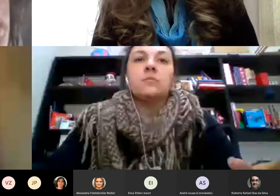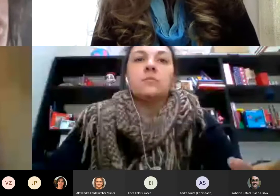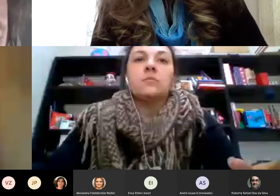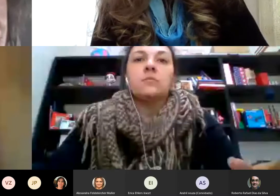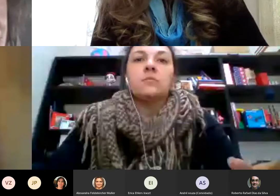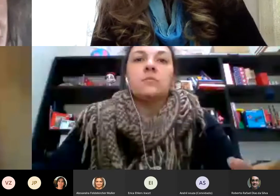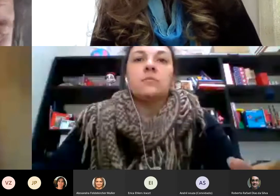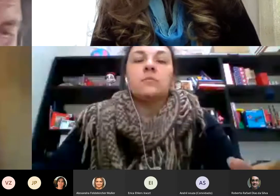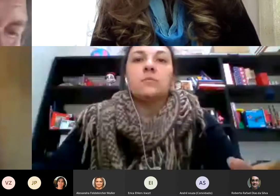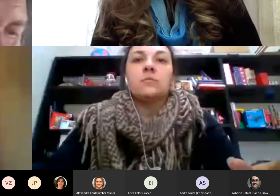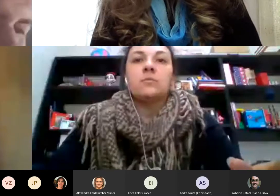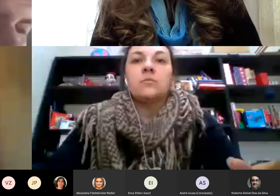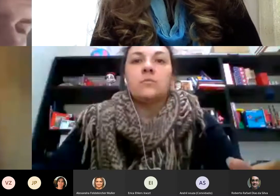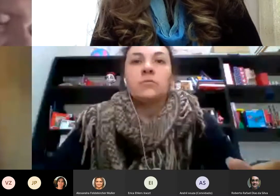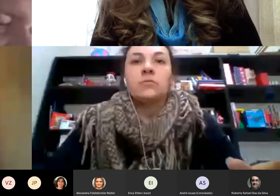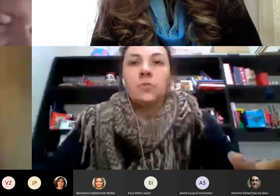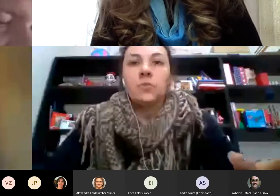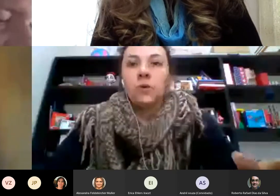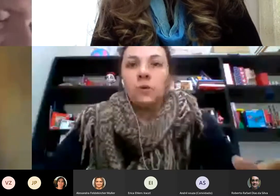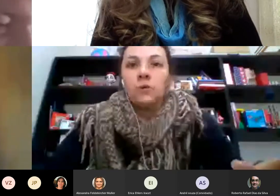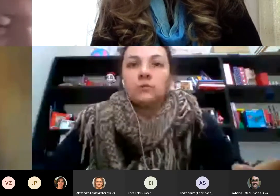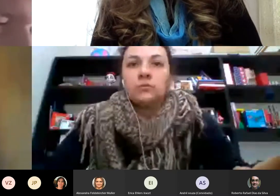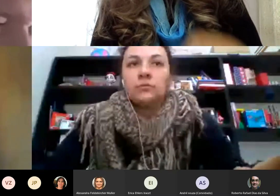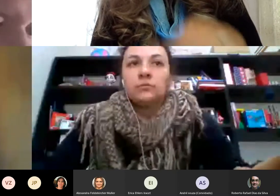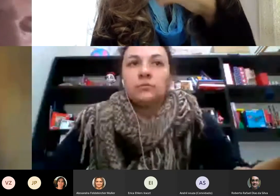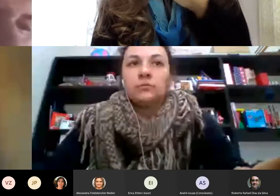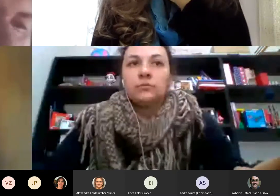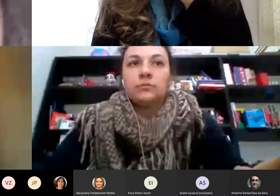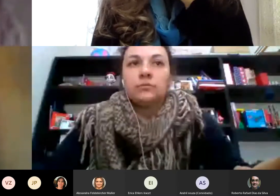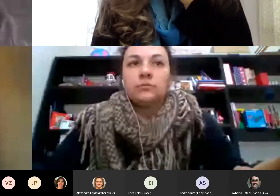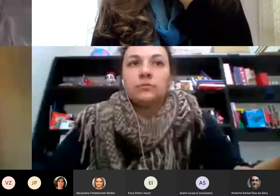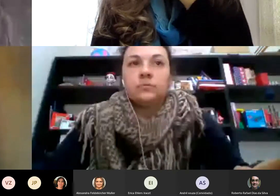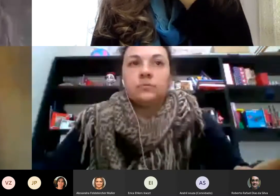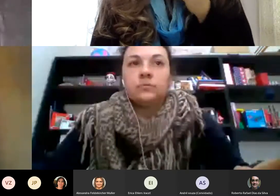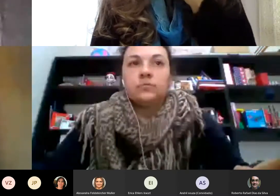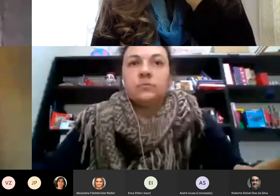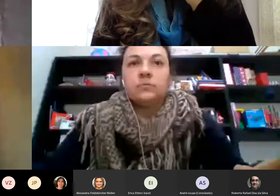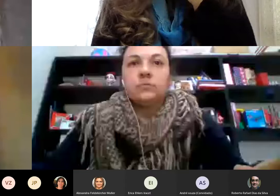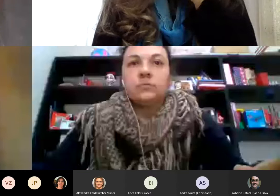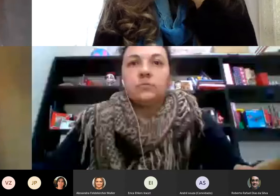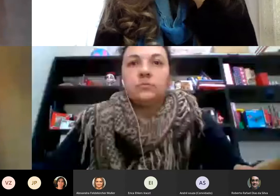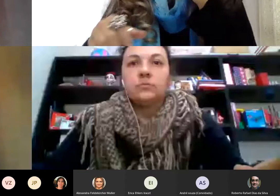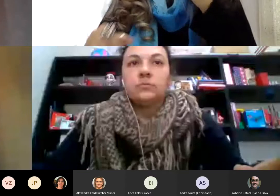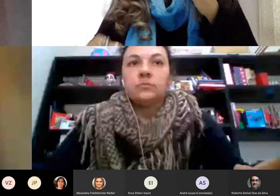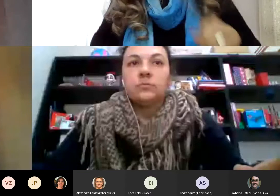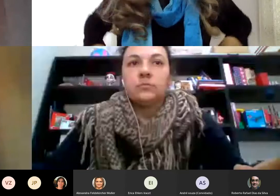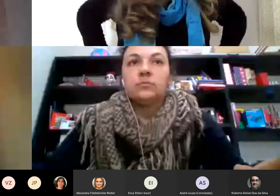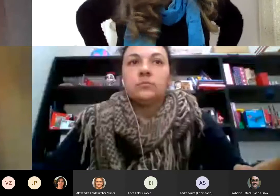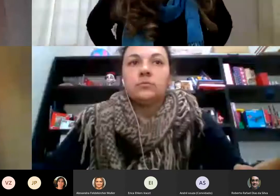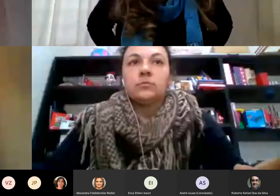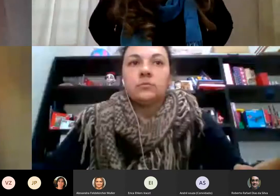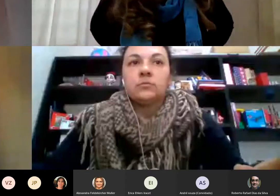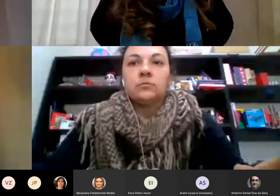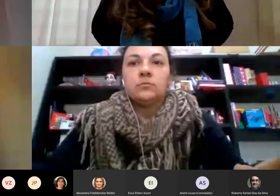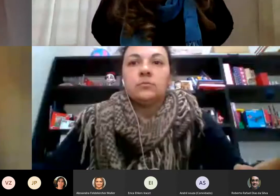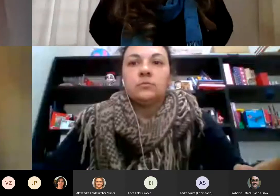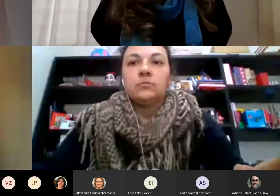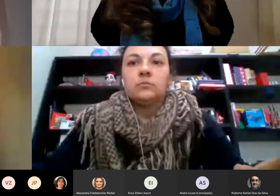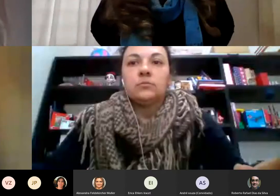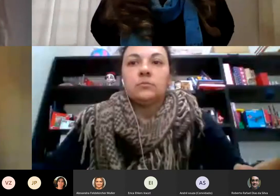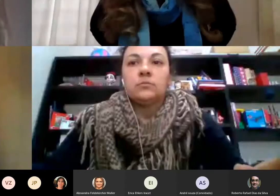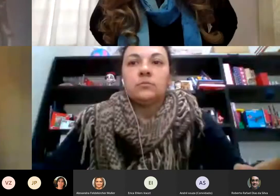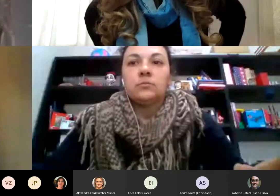as redes vegetativas não são portadora de um cérebro. Né? Todos os animais têm